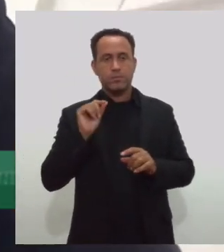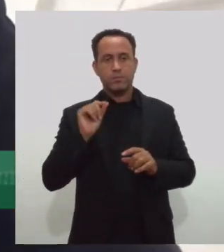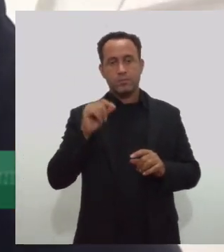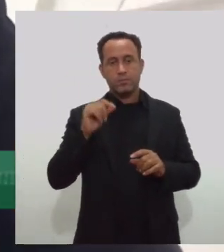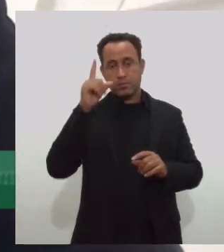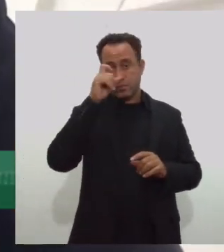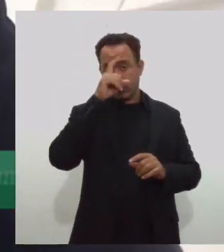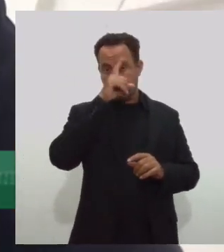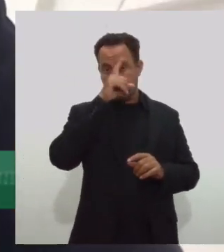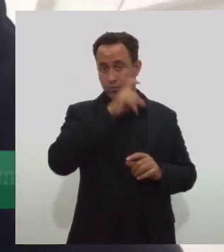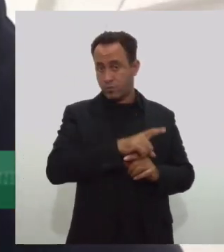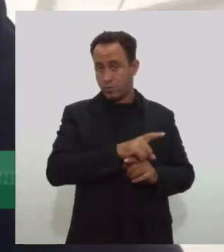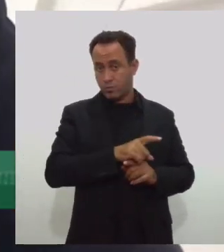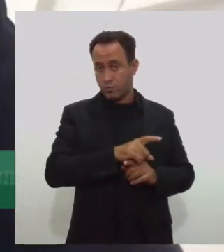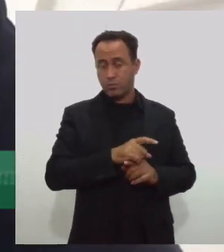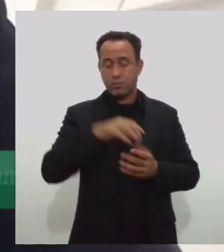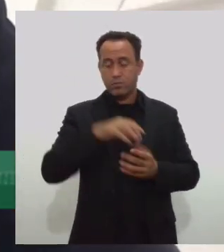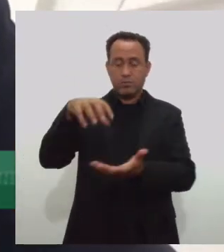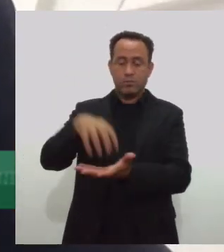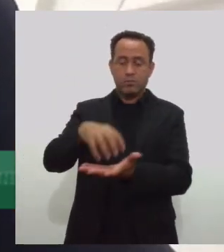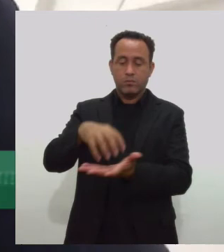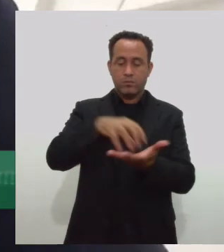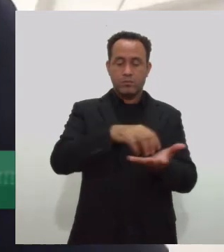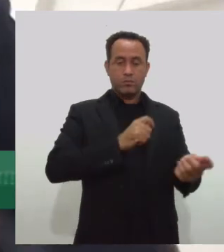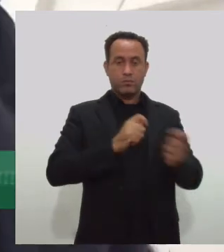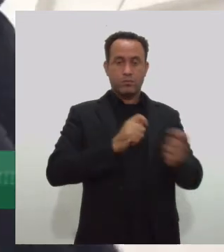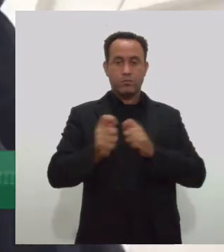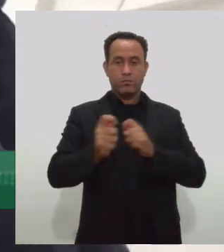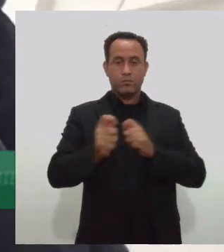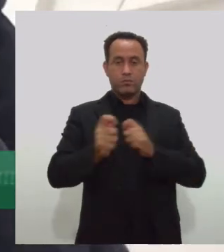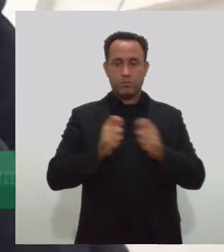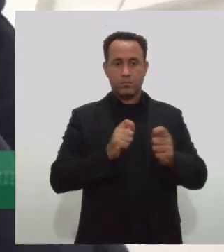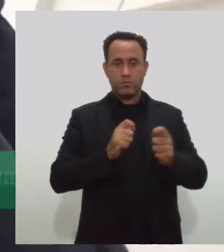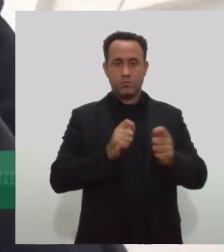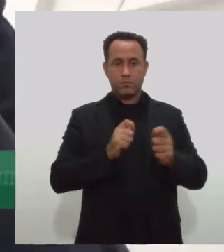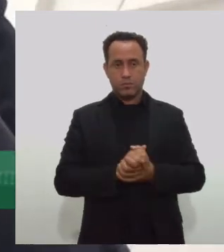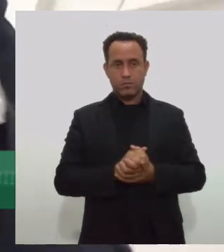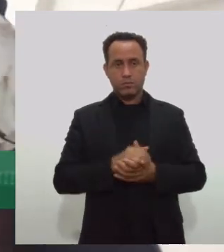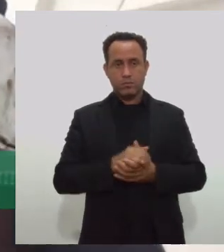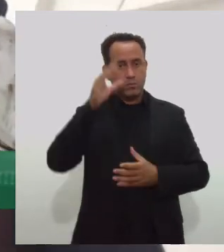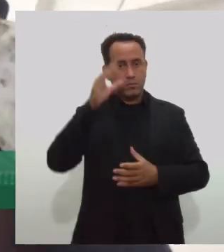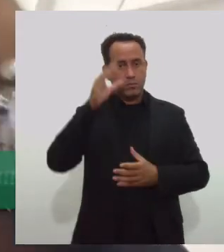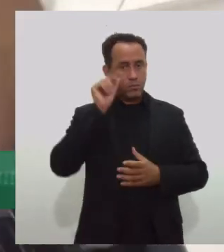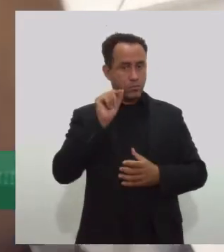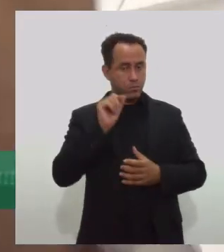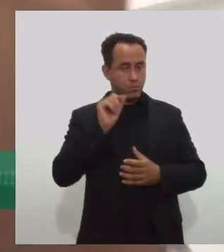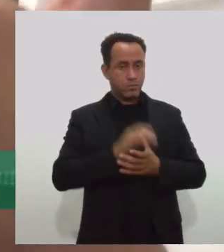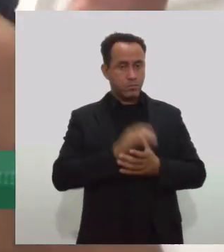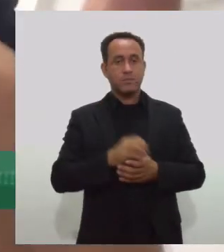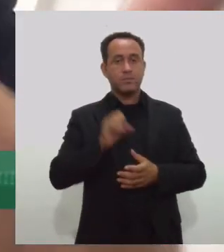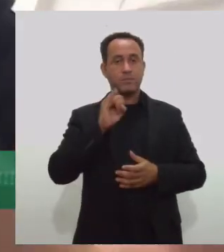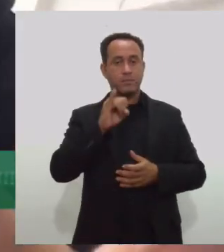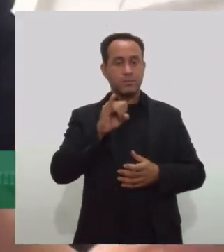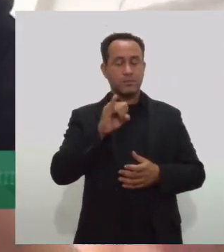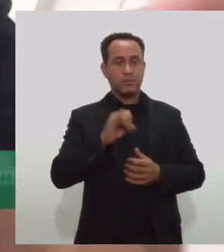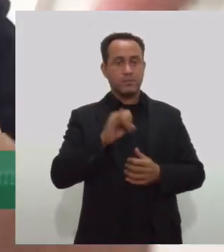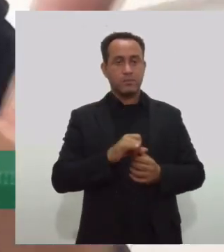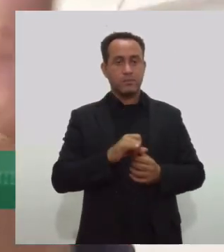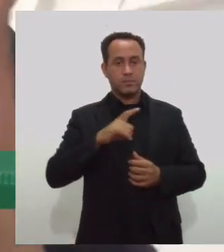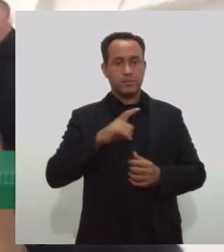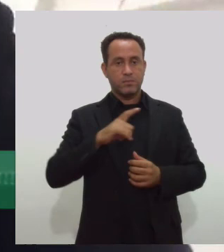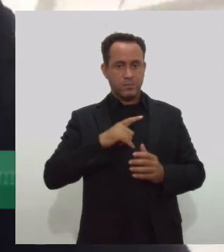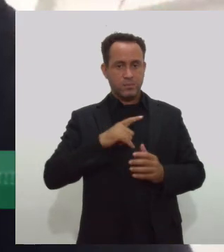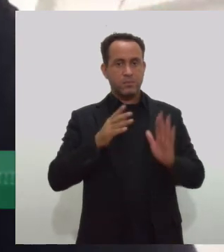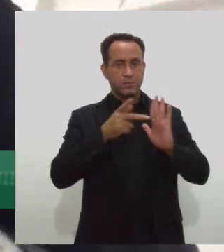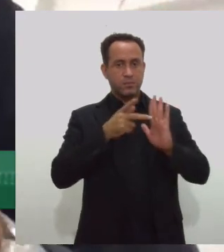um pouco a atuação dos órgãos de controle. Porque, veja bem, um ponto interessante é que se há essa demanda, se